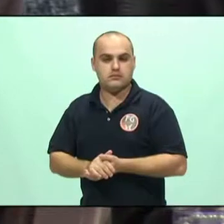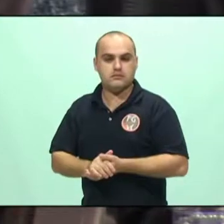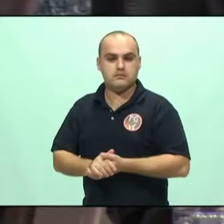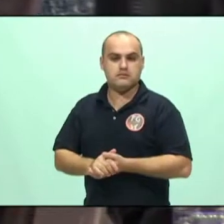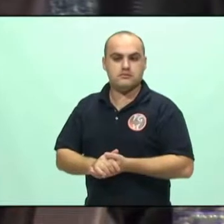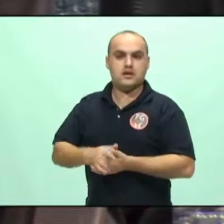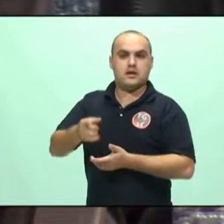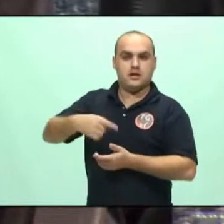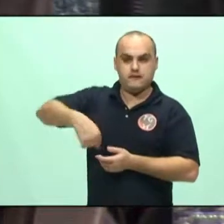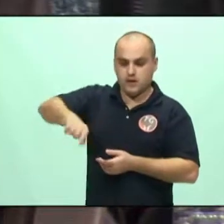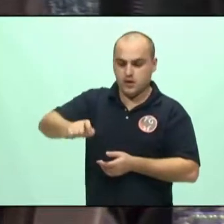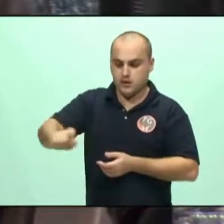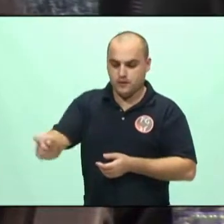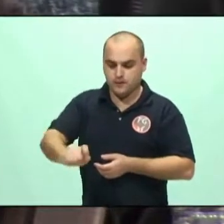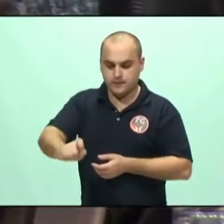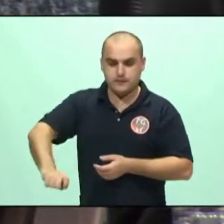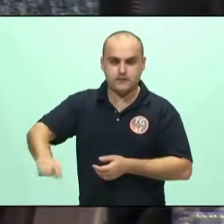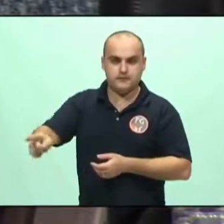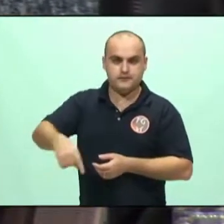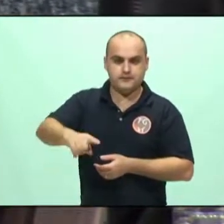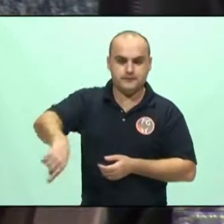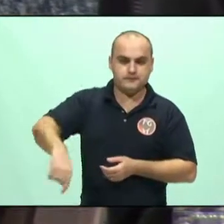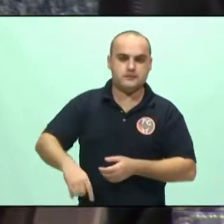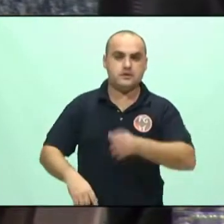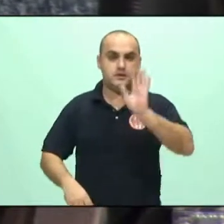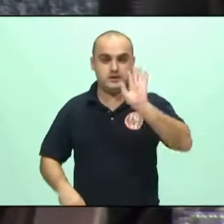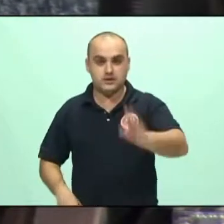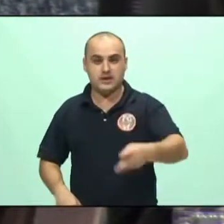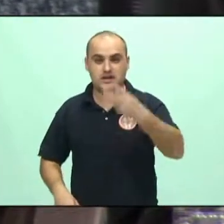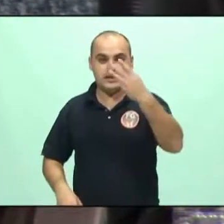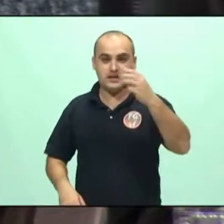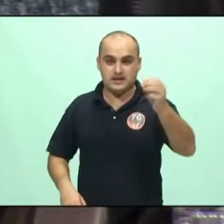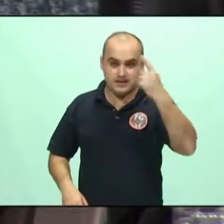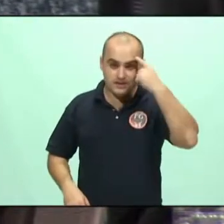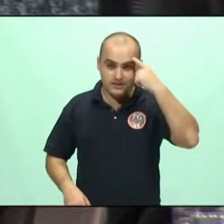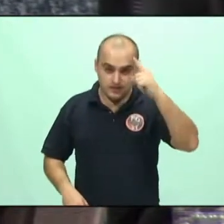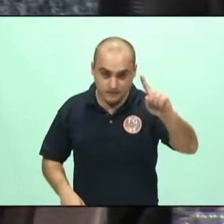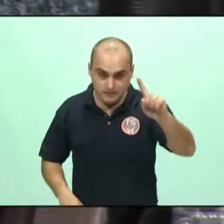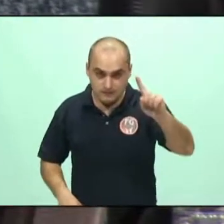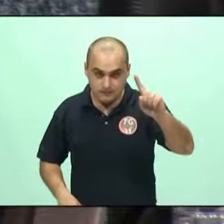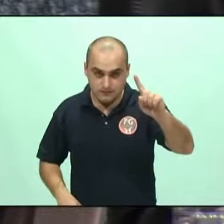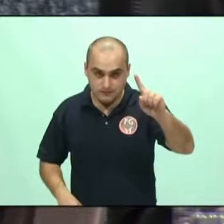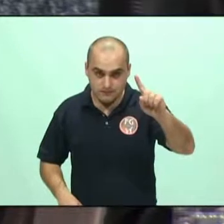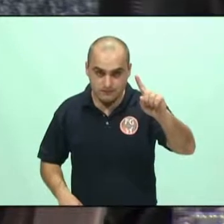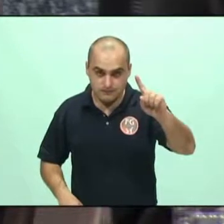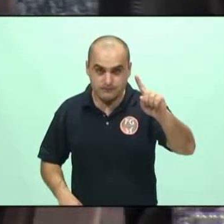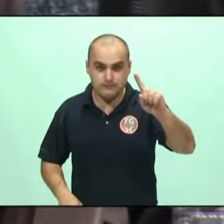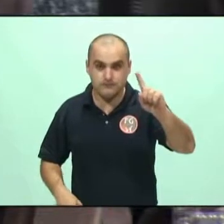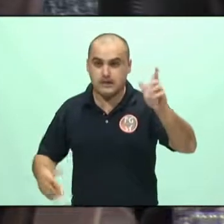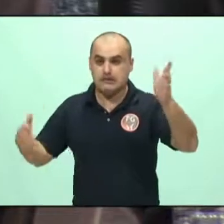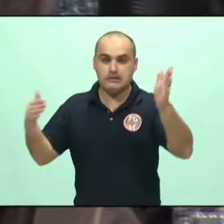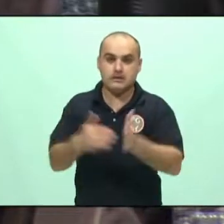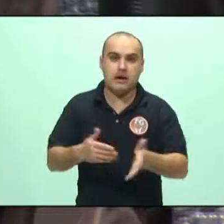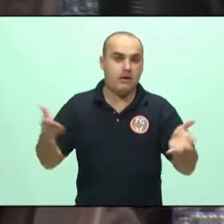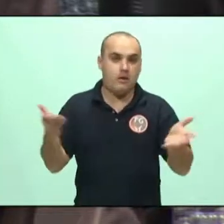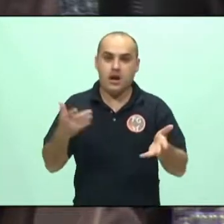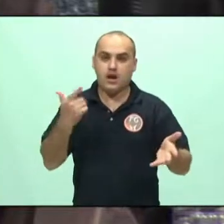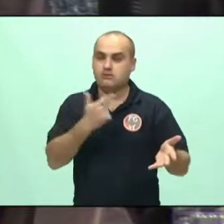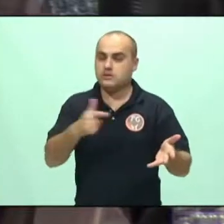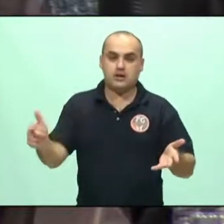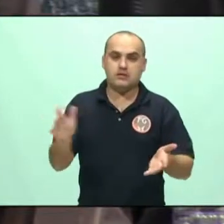tachões que tinha que ser retirados já passou mais de 30 dias tá saindo a tinta do tachão e até hoje eles não retiraram